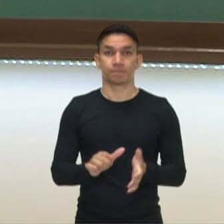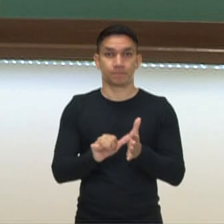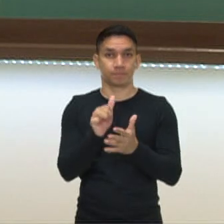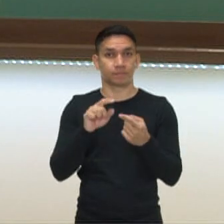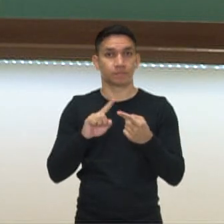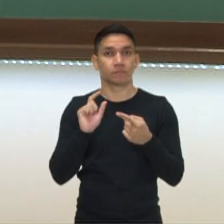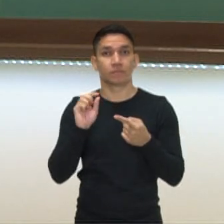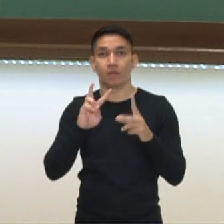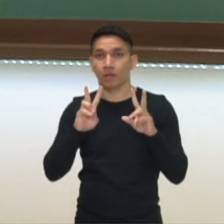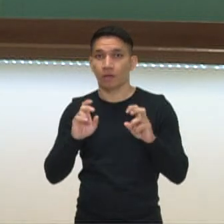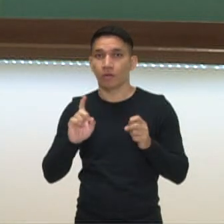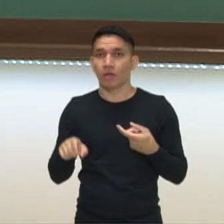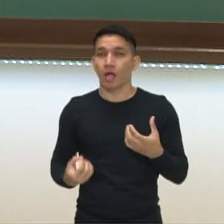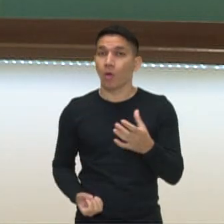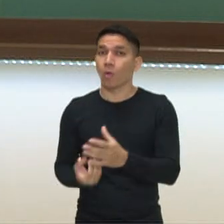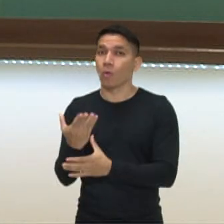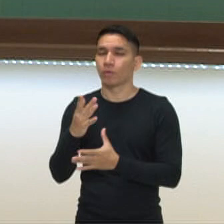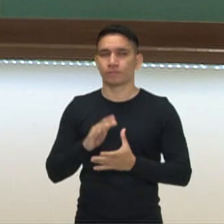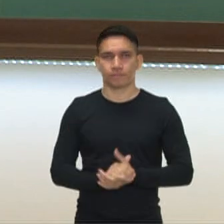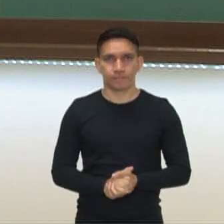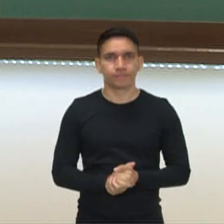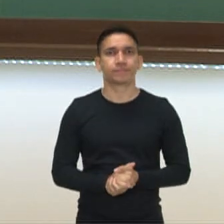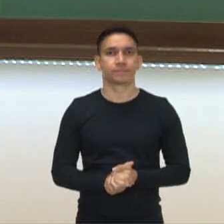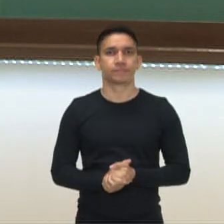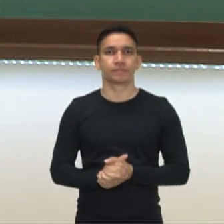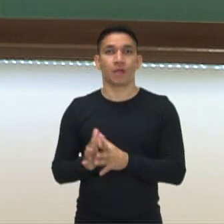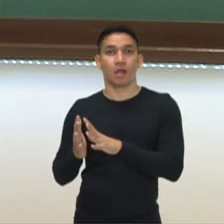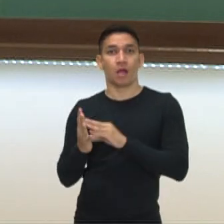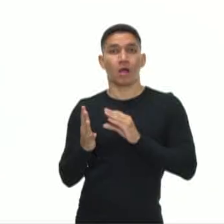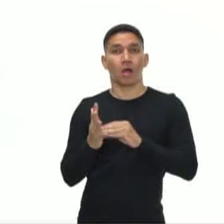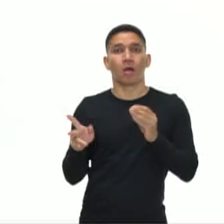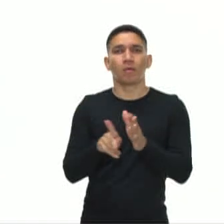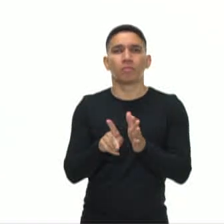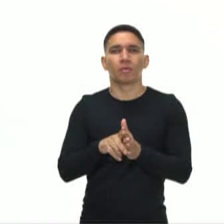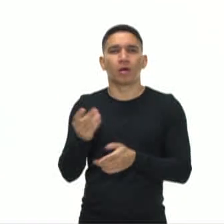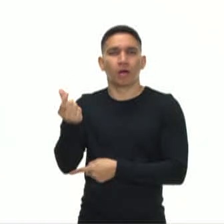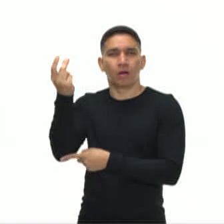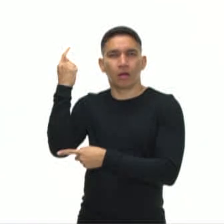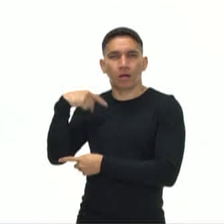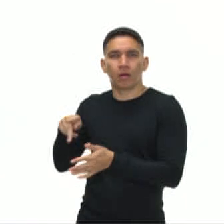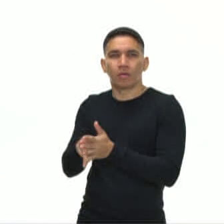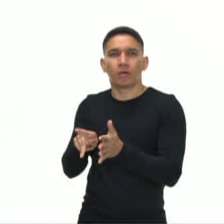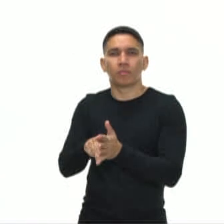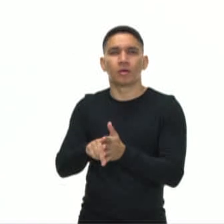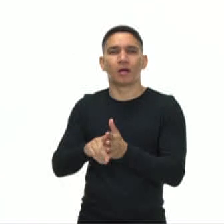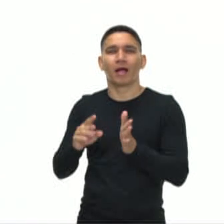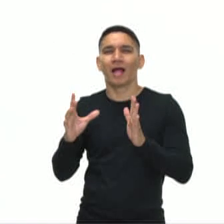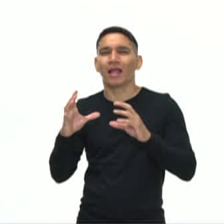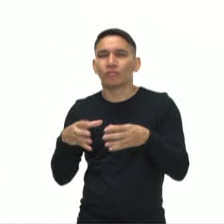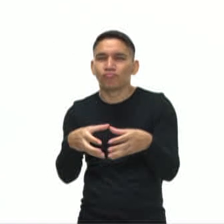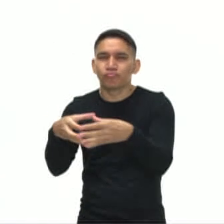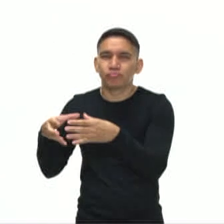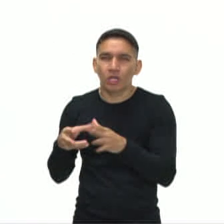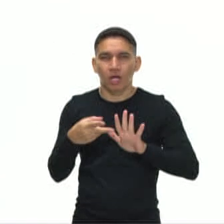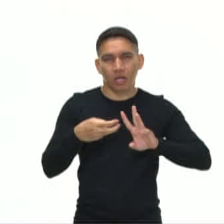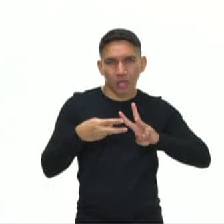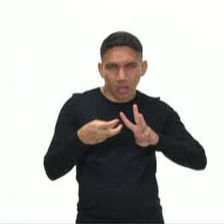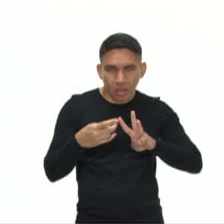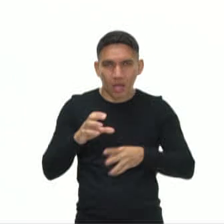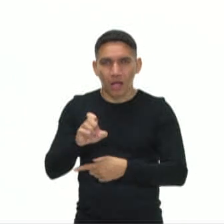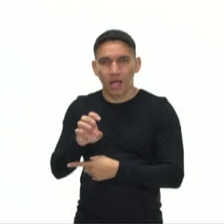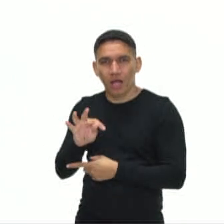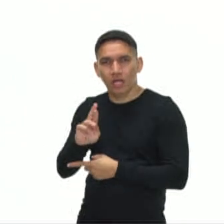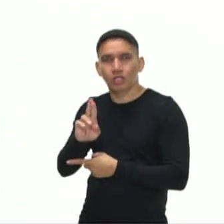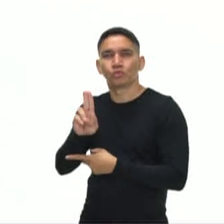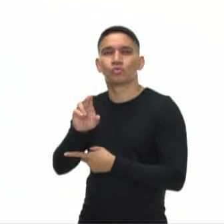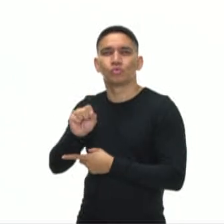Primeiramente, com relação à origem. Inspirado nas cerimônias funerárias das antigas tribos etruscas, os romanos começam a expressão cênica num foco religioso em